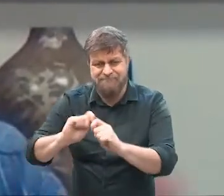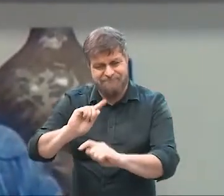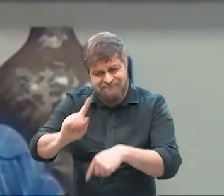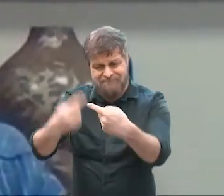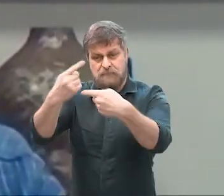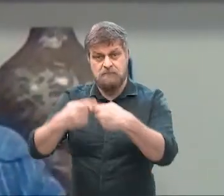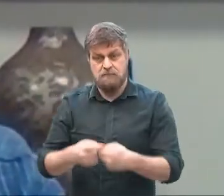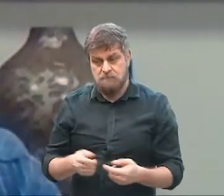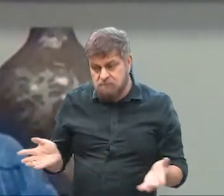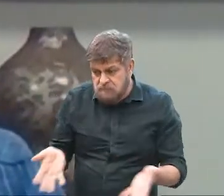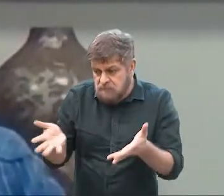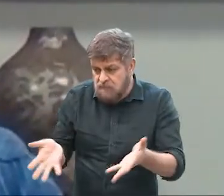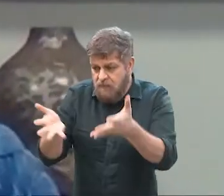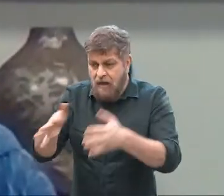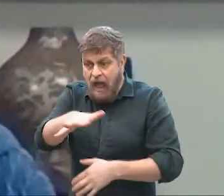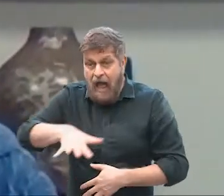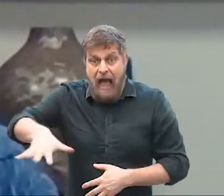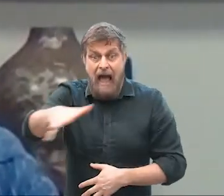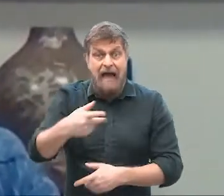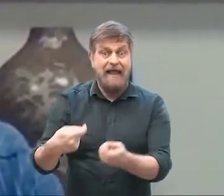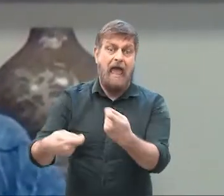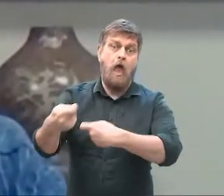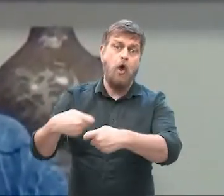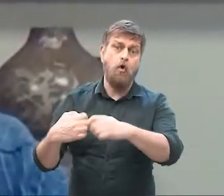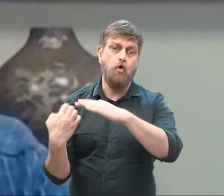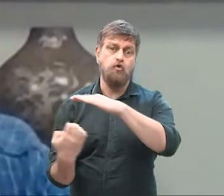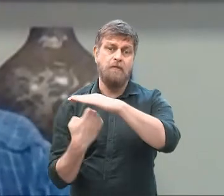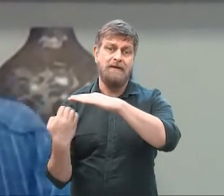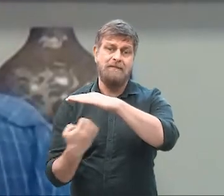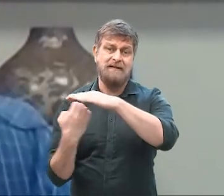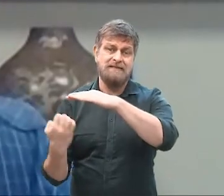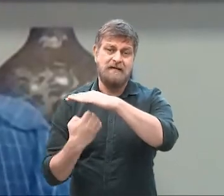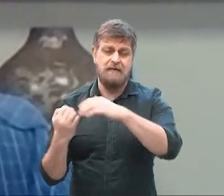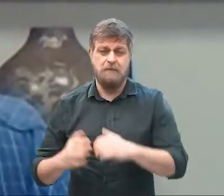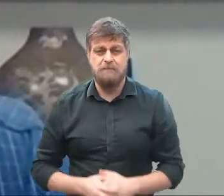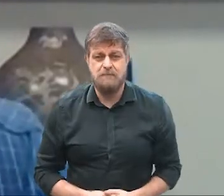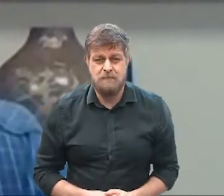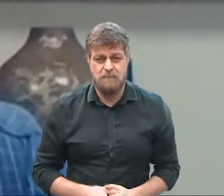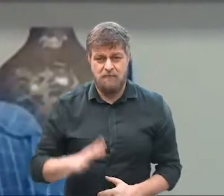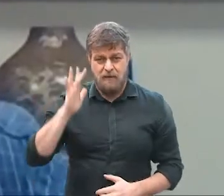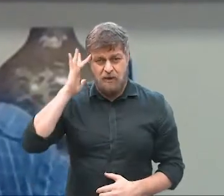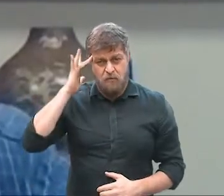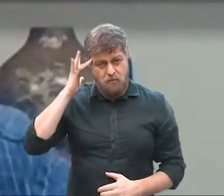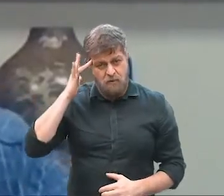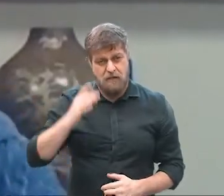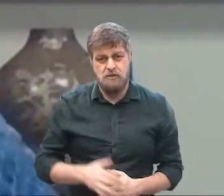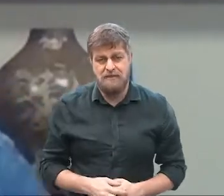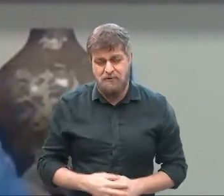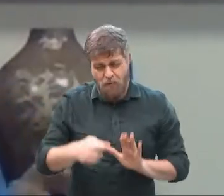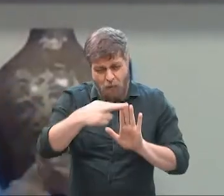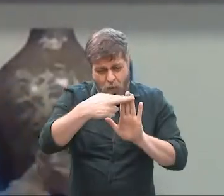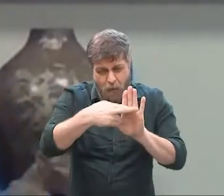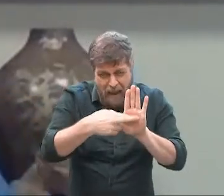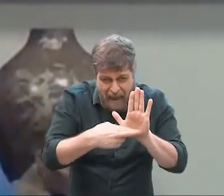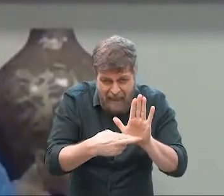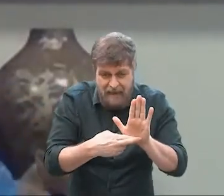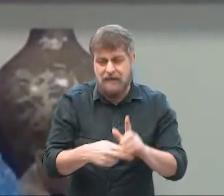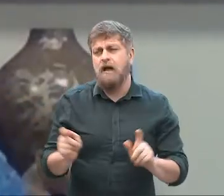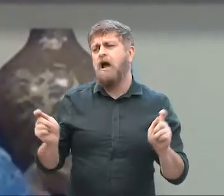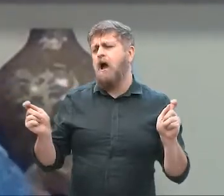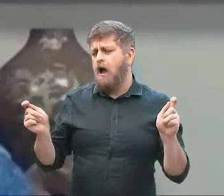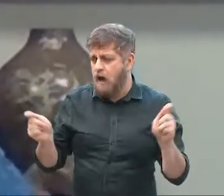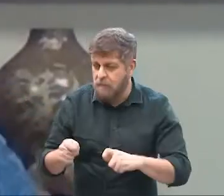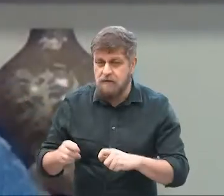darmos vida ao segmento empresarial. Então, eu acho que tudo com critério, Gabriel, tudo com critério é